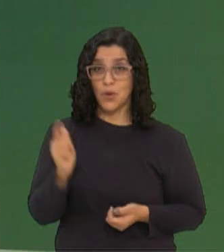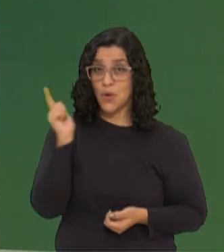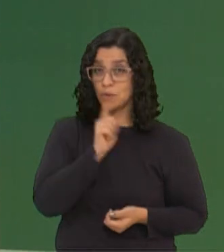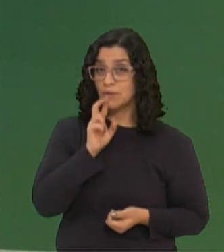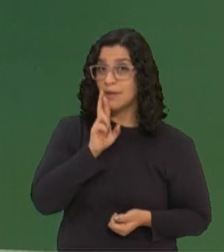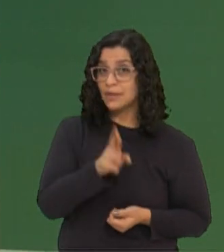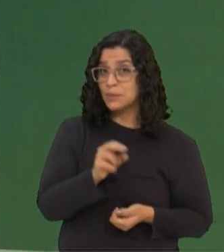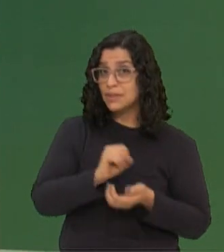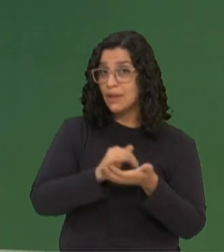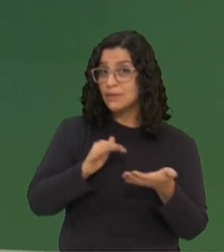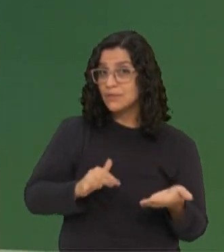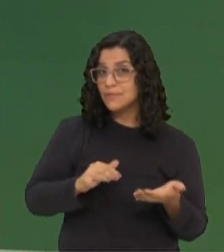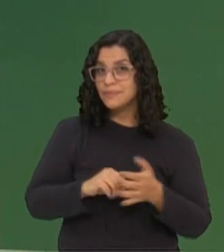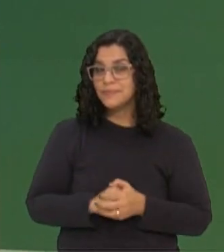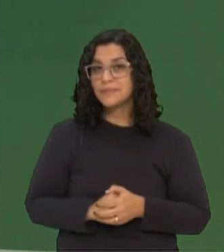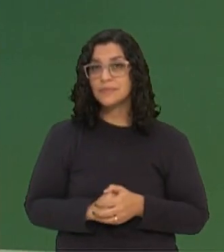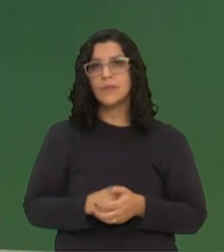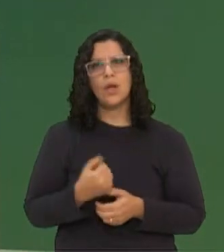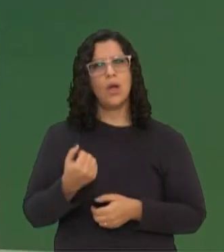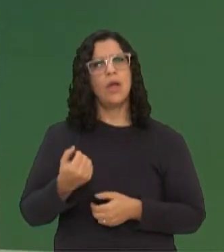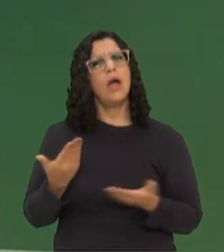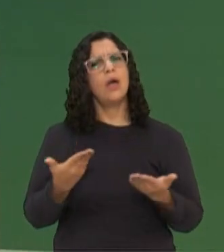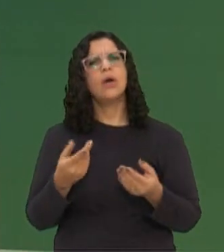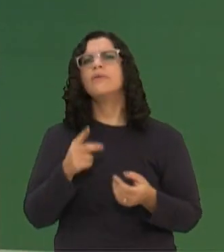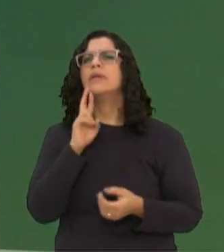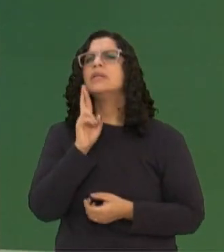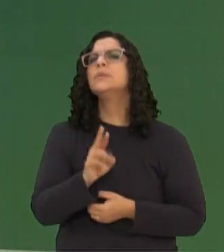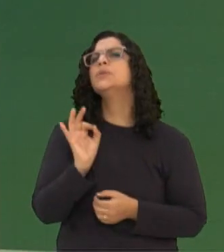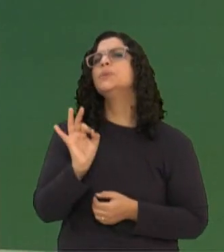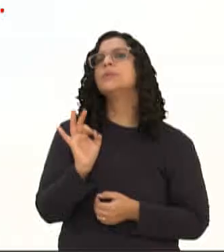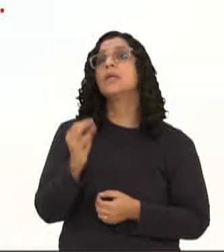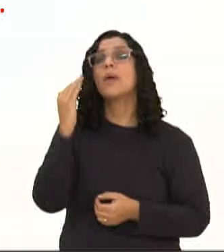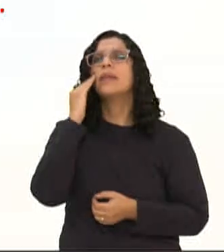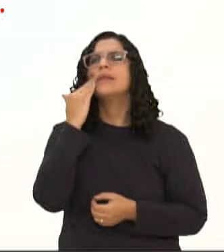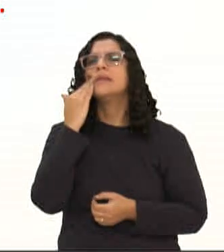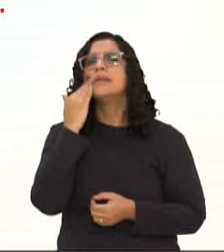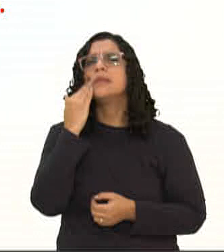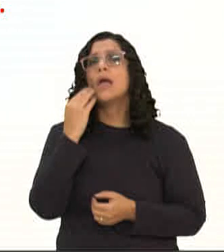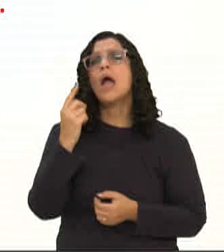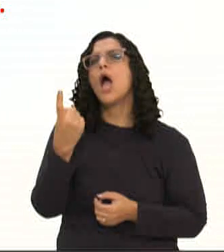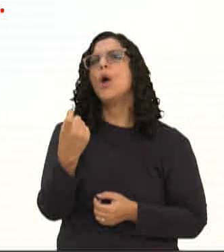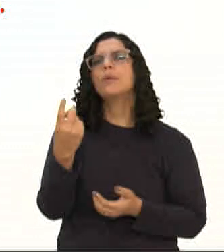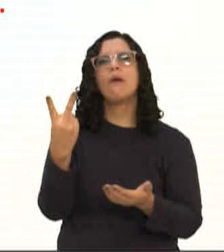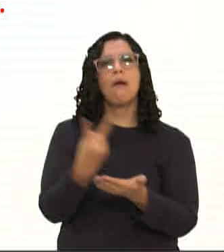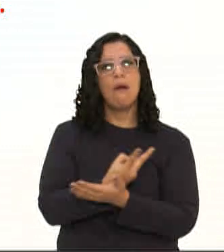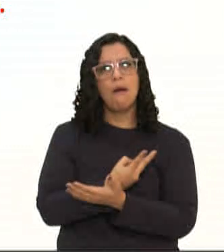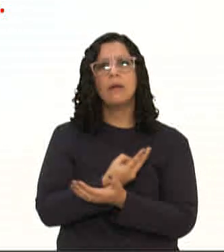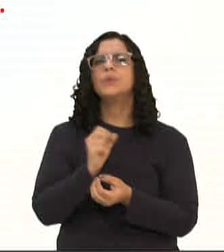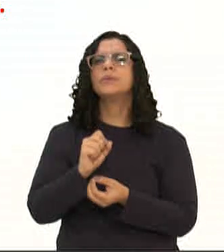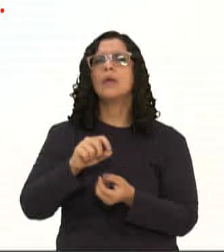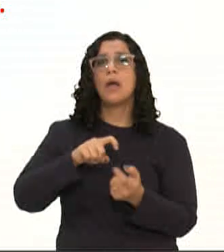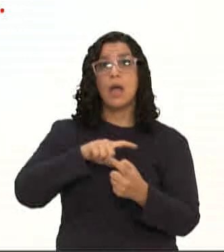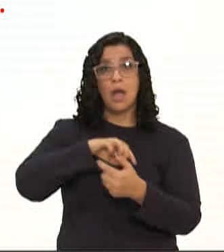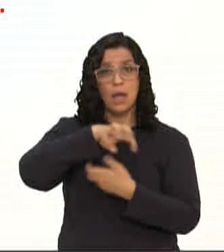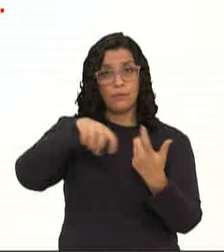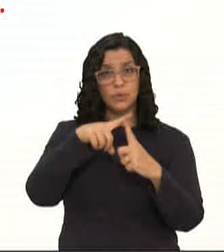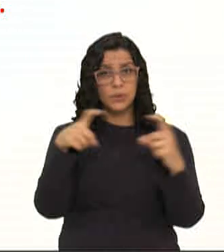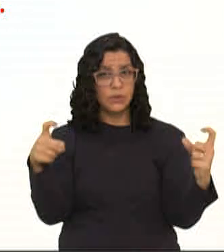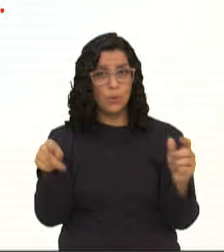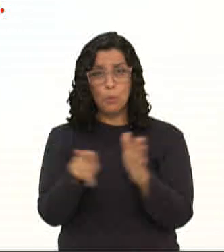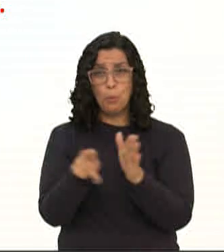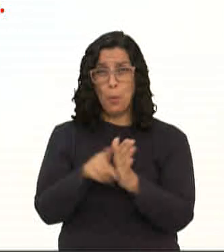Conseguiram responder o exercício? Esse exercício aí, a gente vai então entender que a única alternativa incorreta é que a Revolução Científica foi um movimento